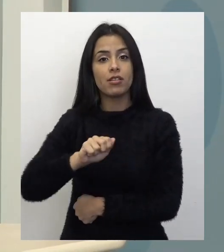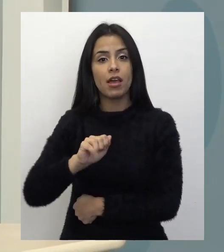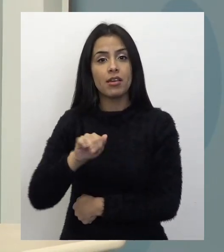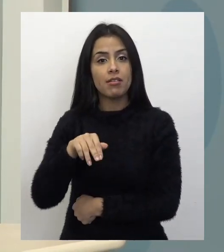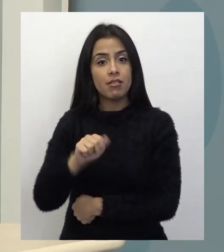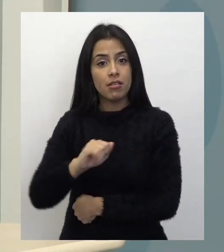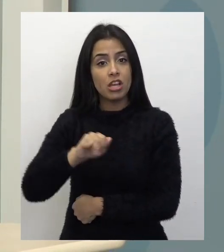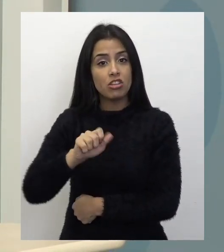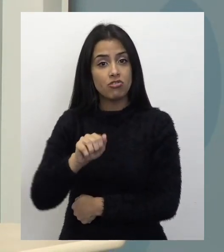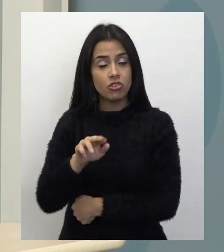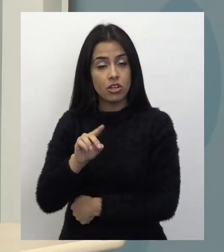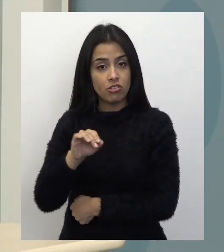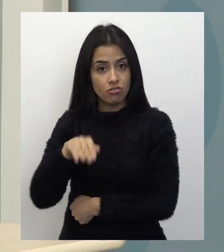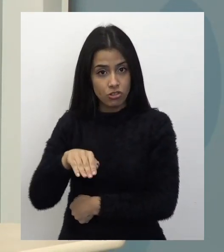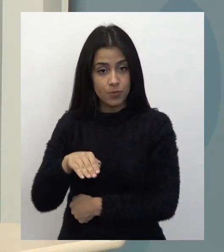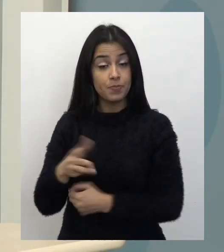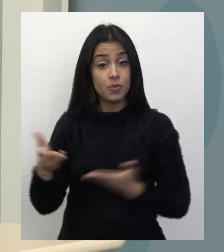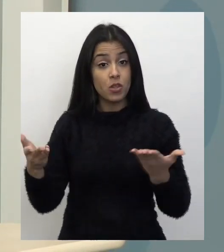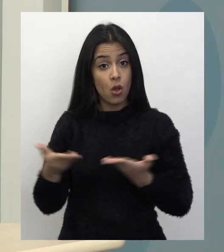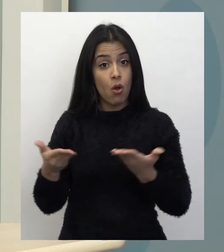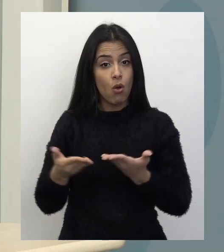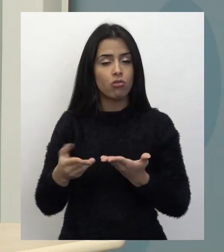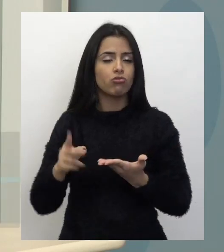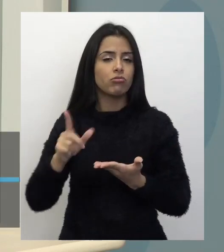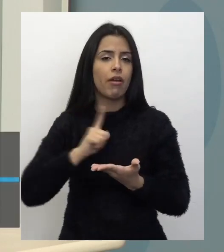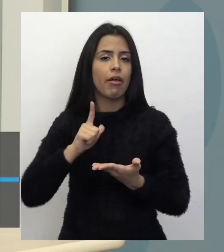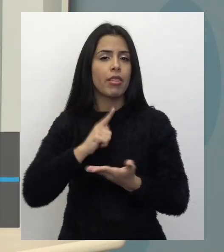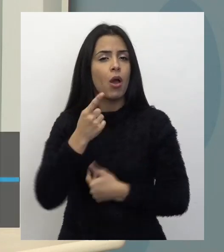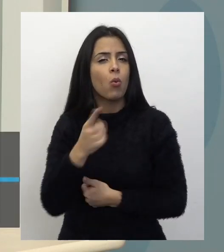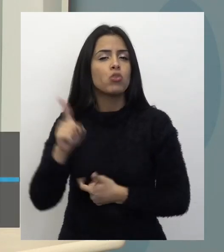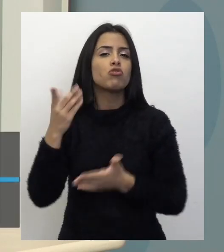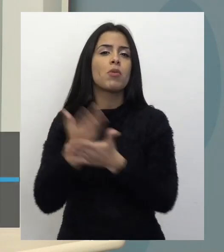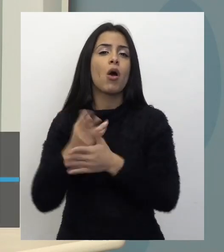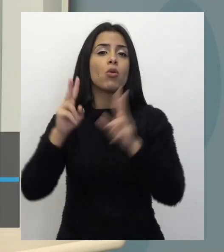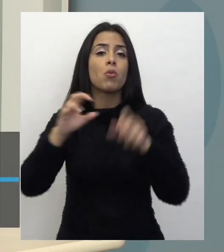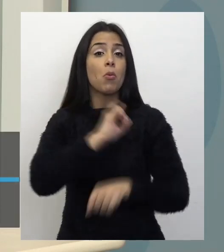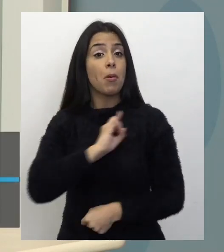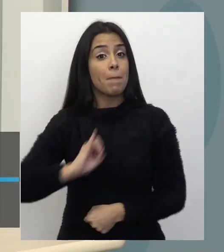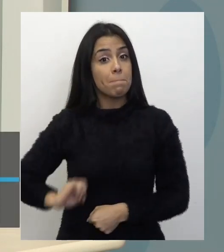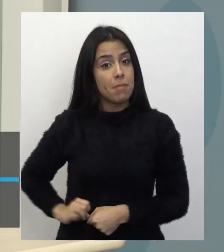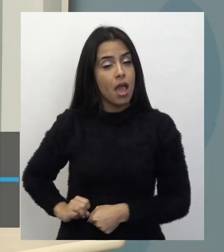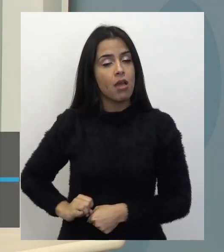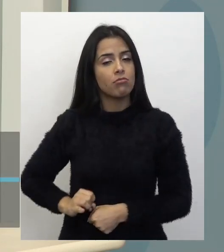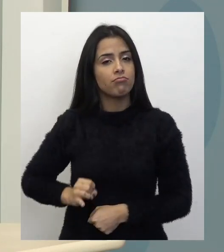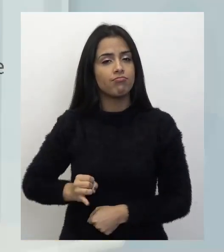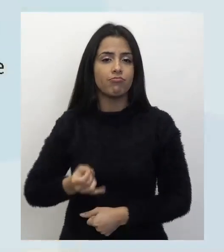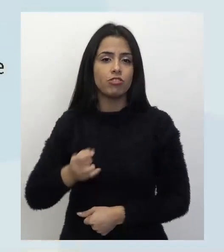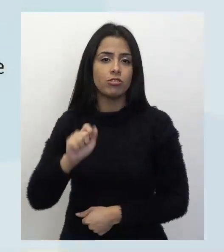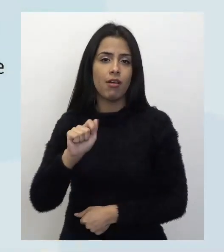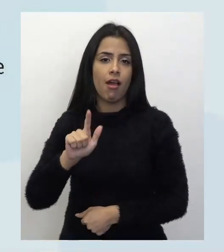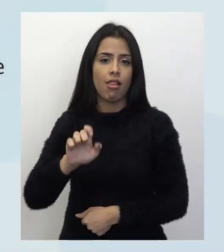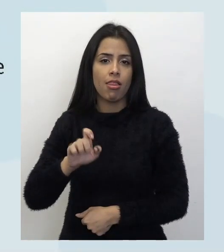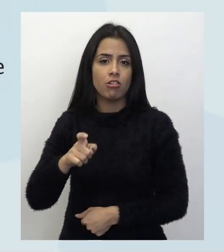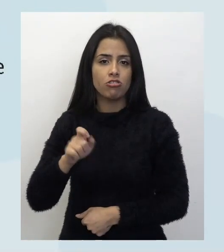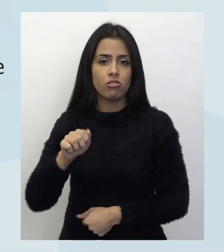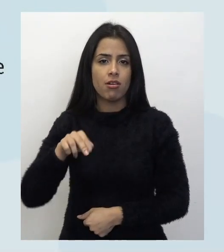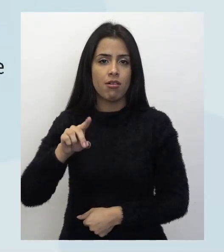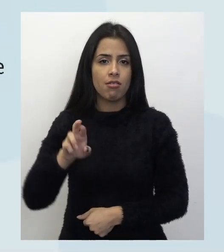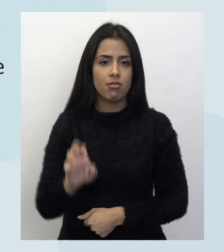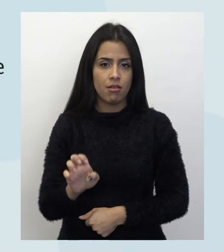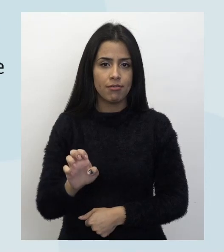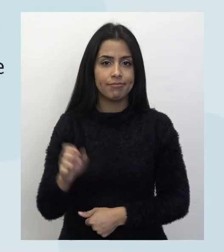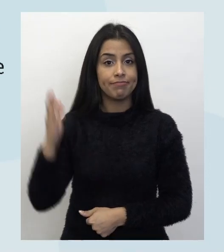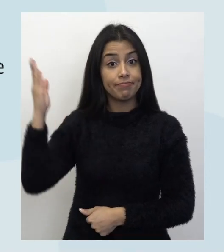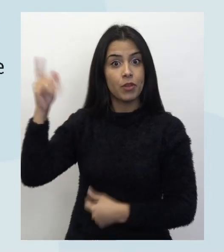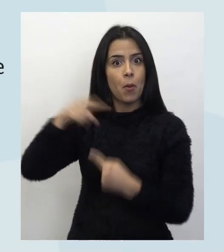hoje teremos aí essa última aula, sobre o Império de Alexandre. Vamos colocar na tela o objetivo da aula. Vamos